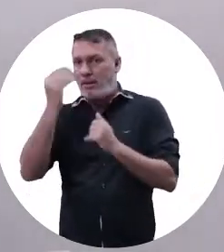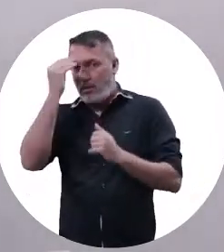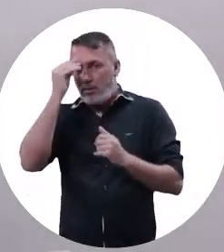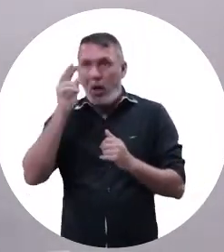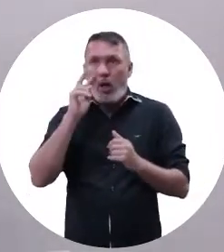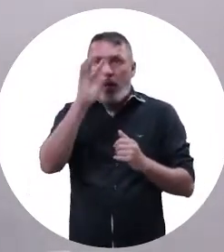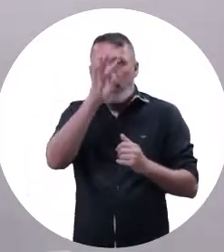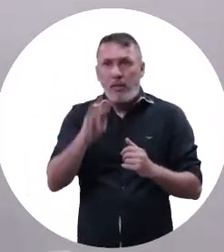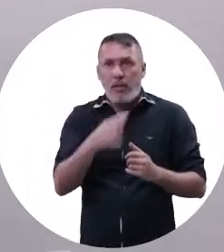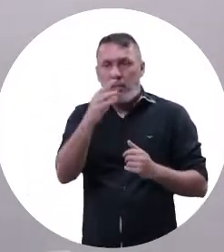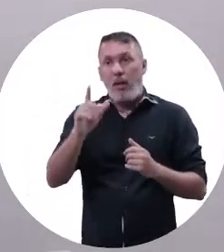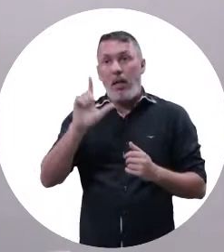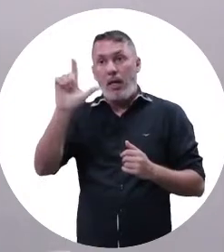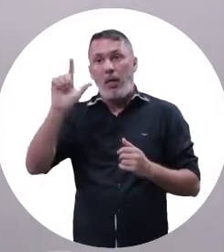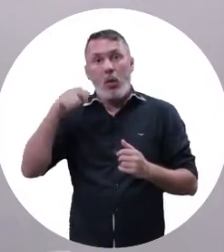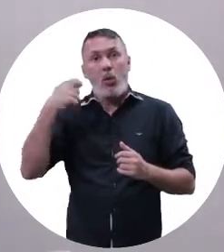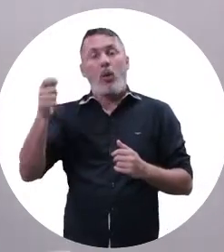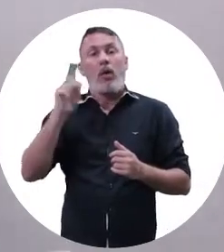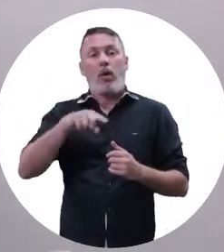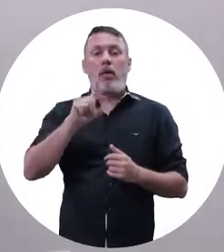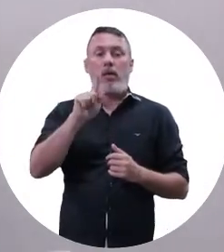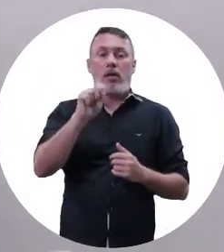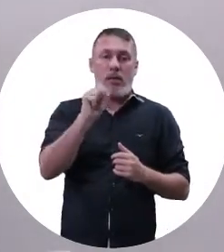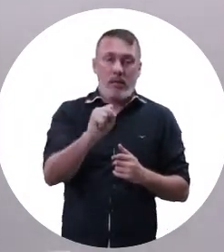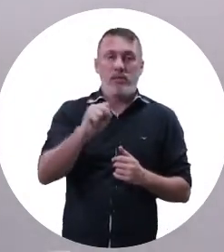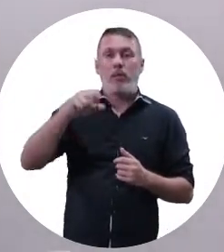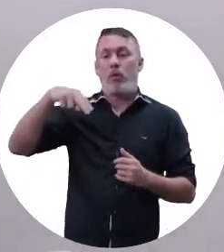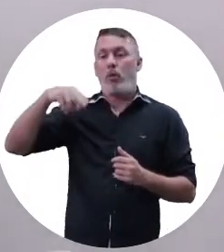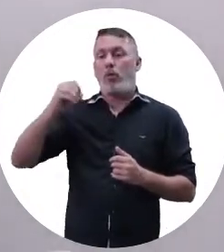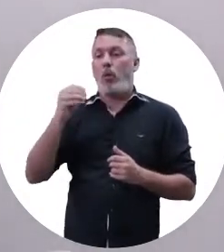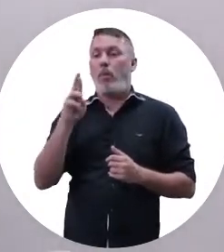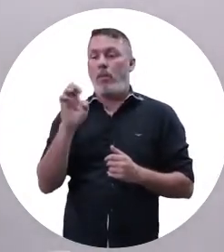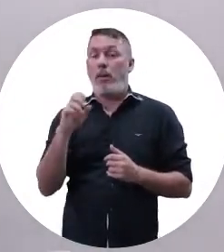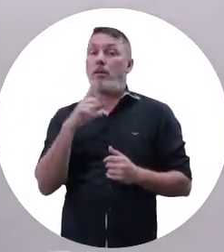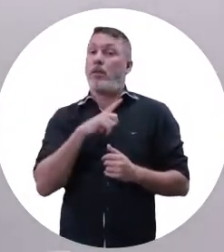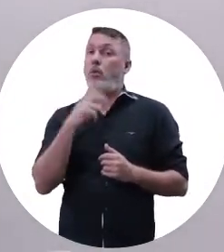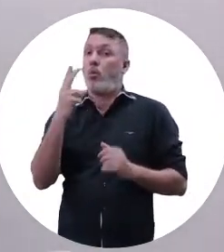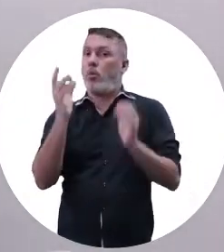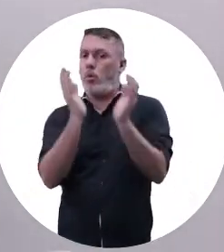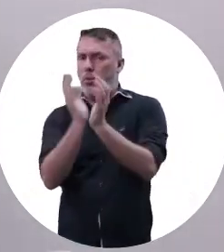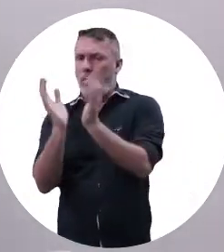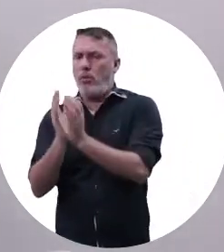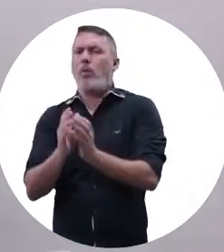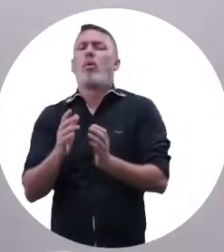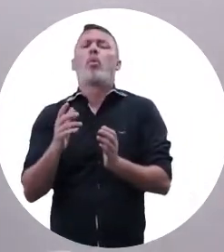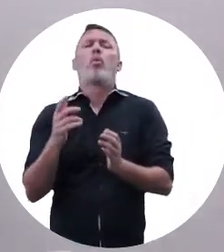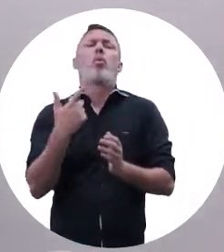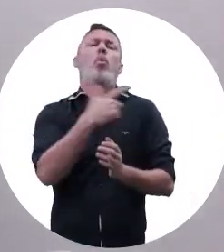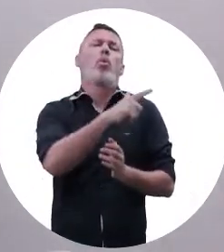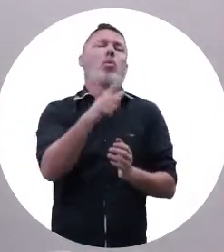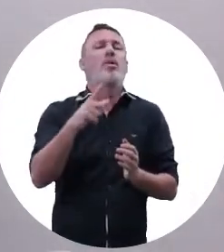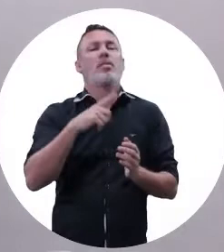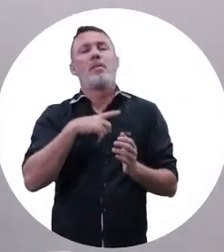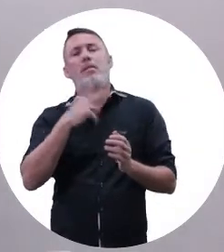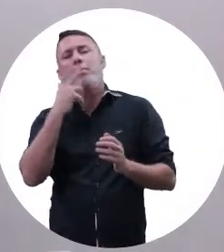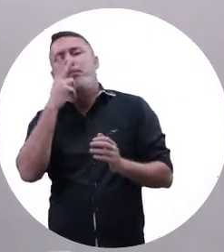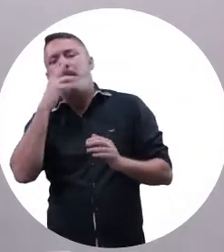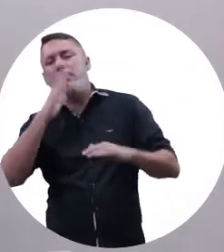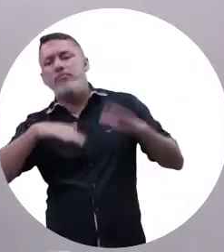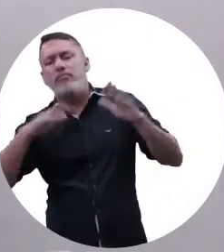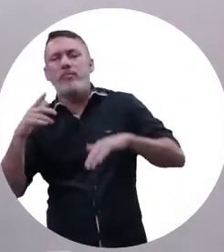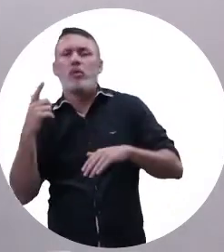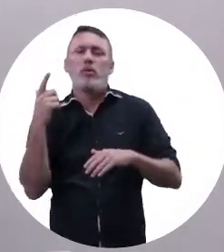é o elemento da tabela periódica, que é um gás nobre que tem 2 elétrons na sua última camada. Os demais tendem àquela questão